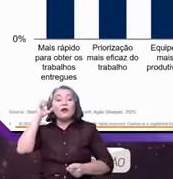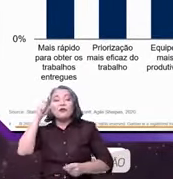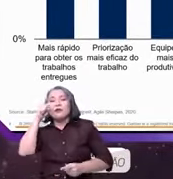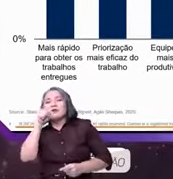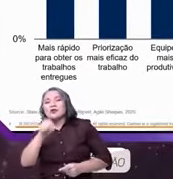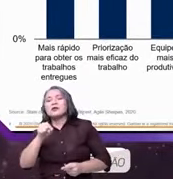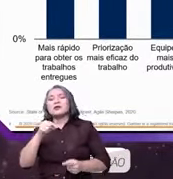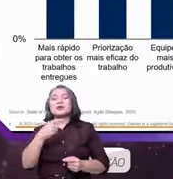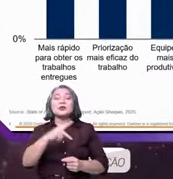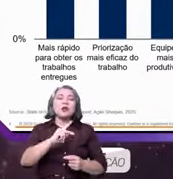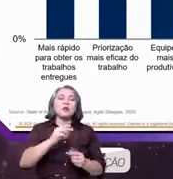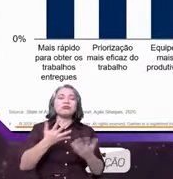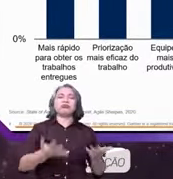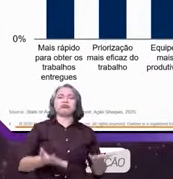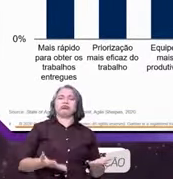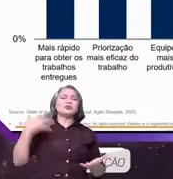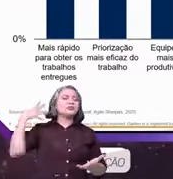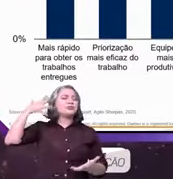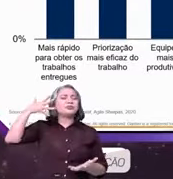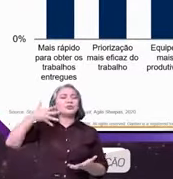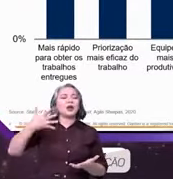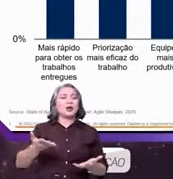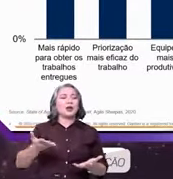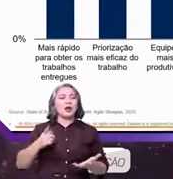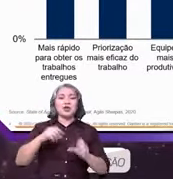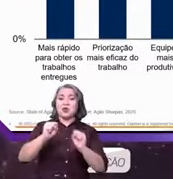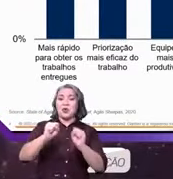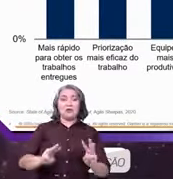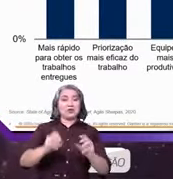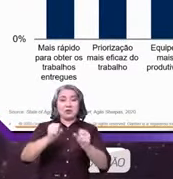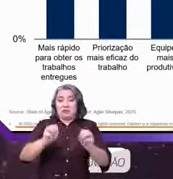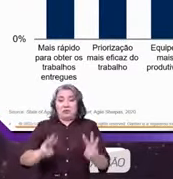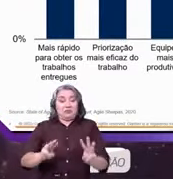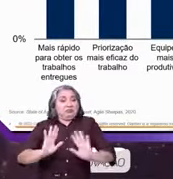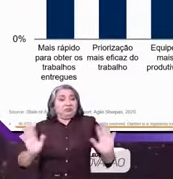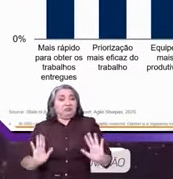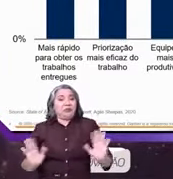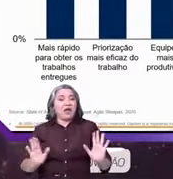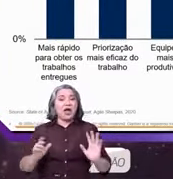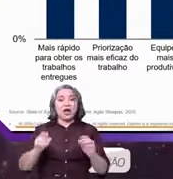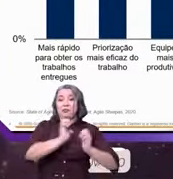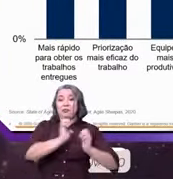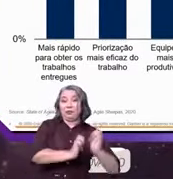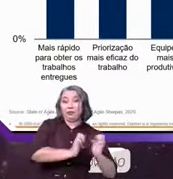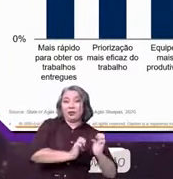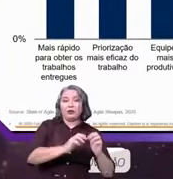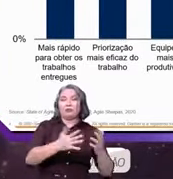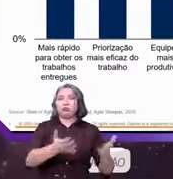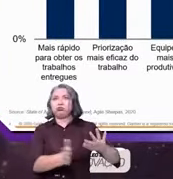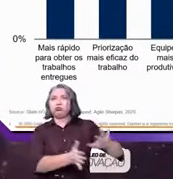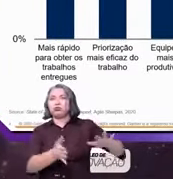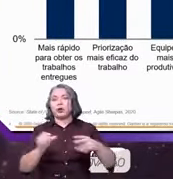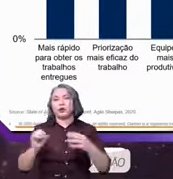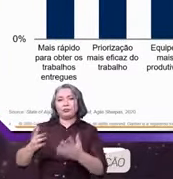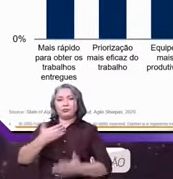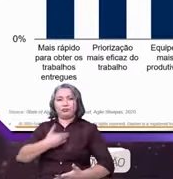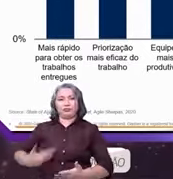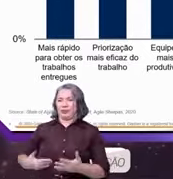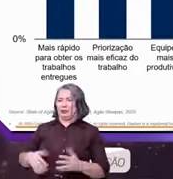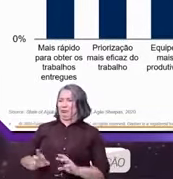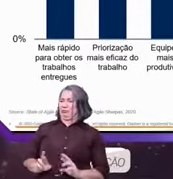seu depoimento. Software é software. Instituição é instituição. Correto. Se a gente vai falar